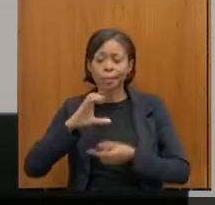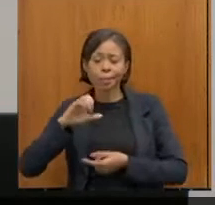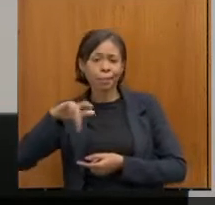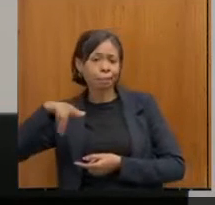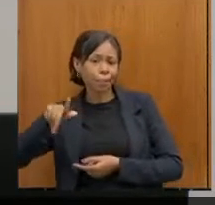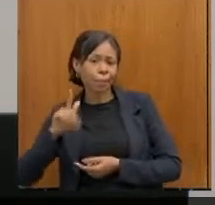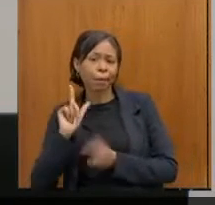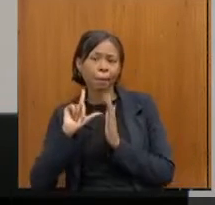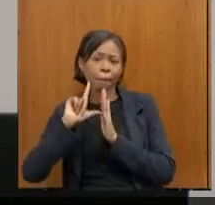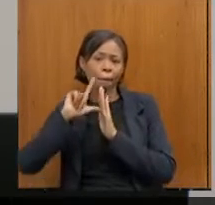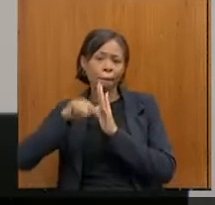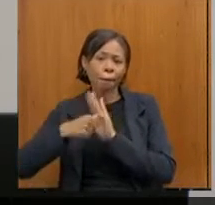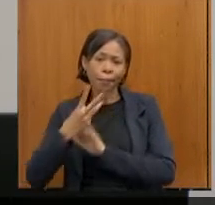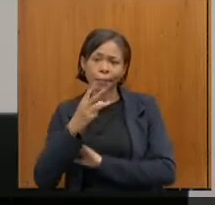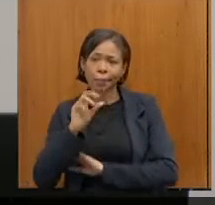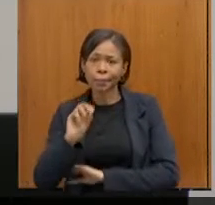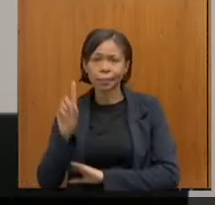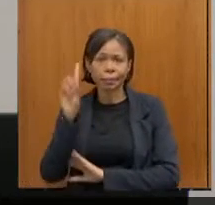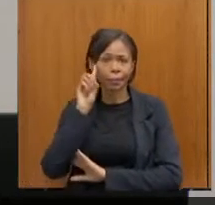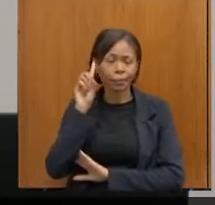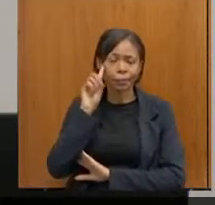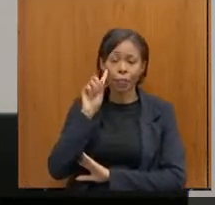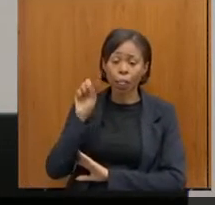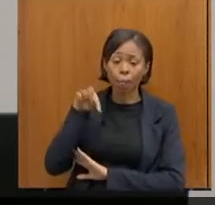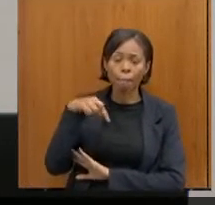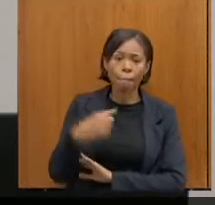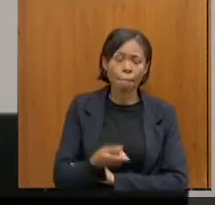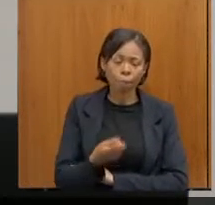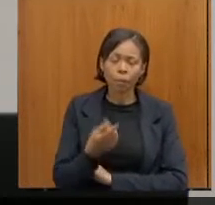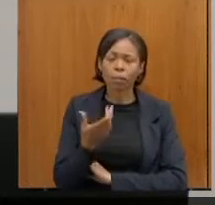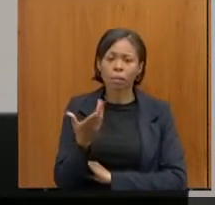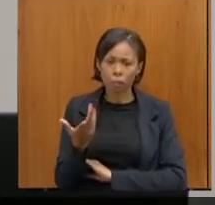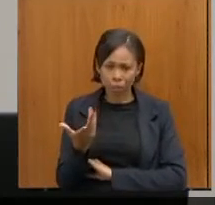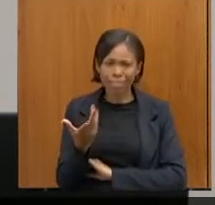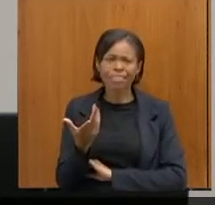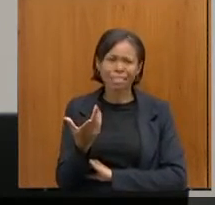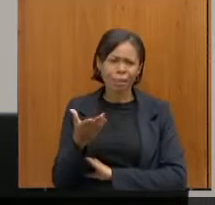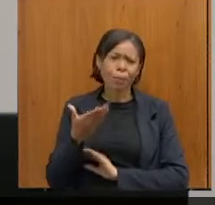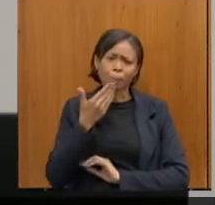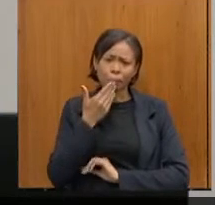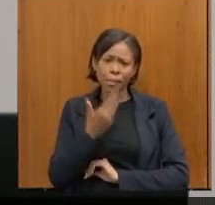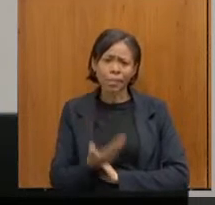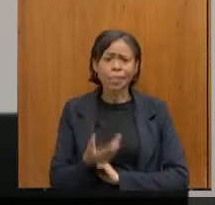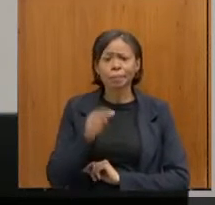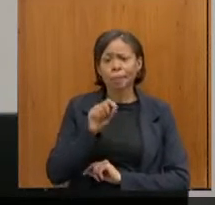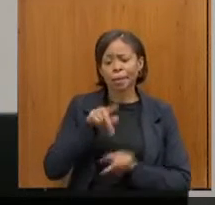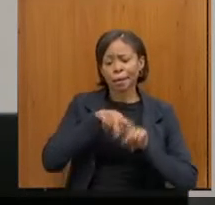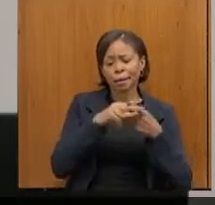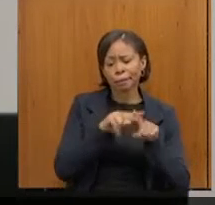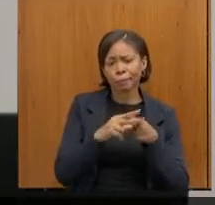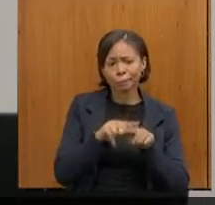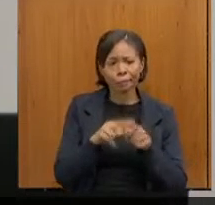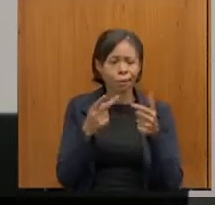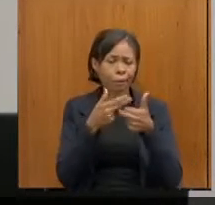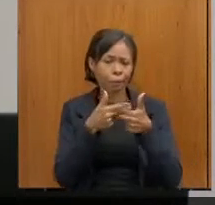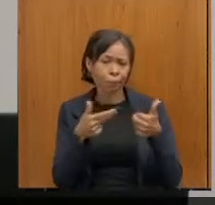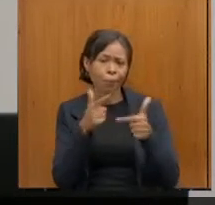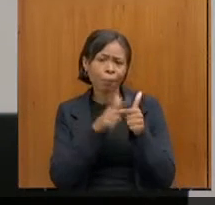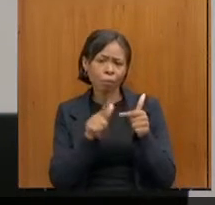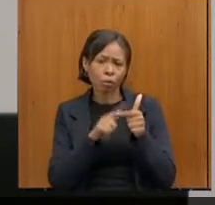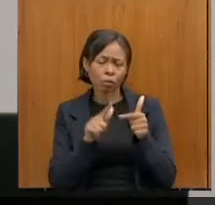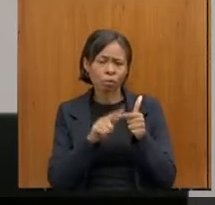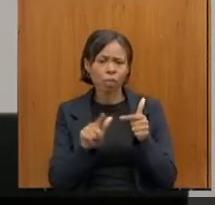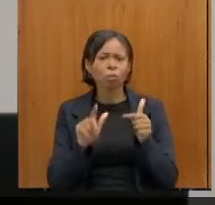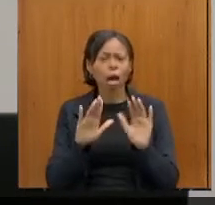empresa depois de 30 dias do Cleiton pedindo para que a mesma soluciona algumas pendências essa solução das pendências